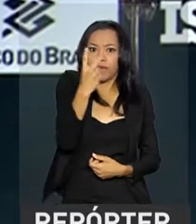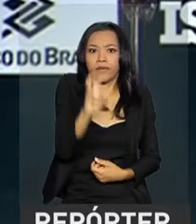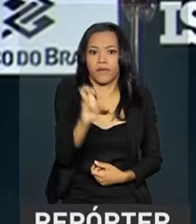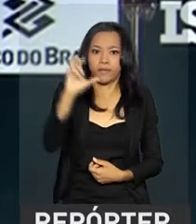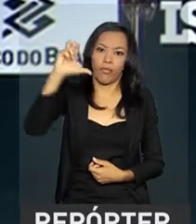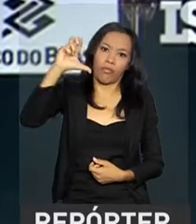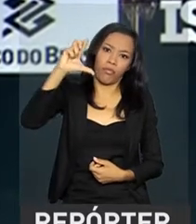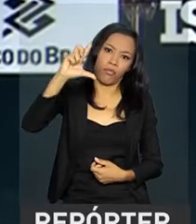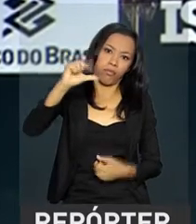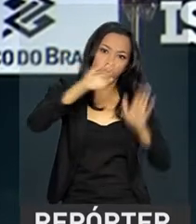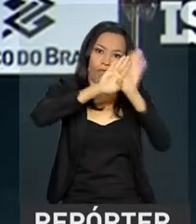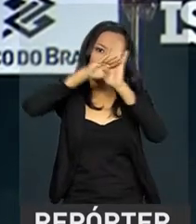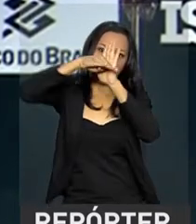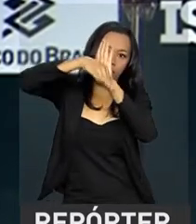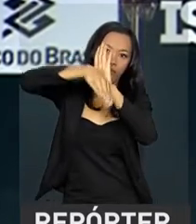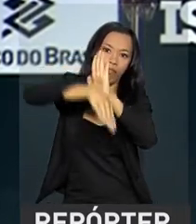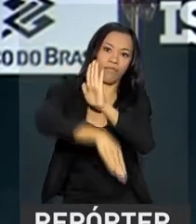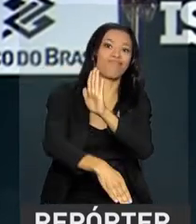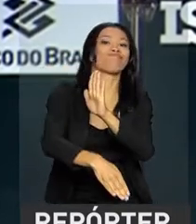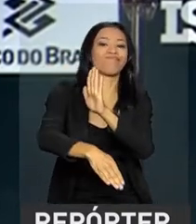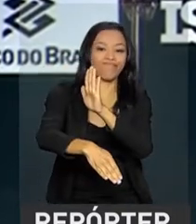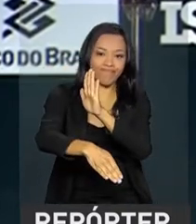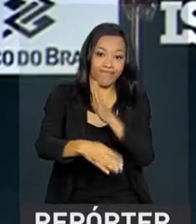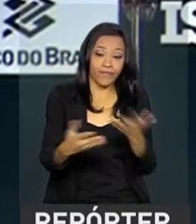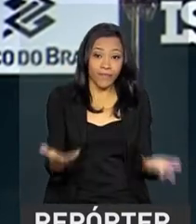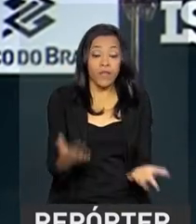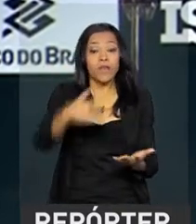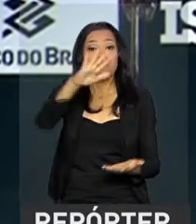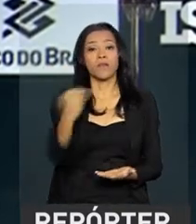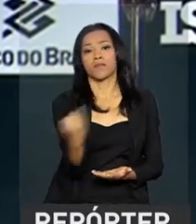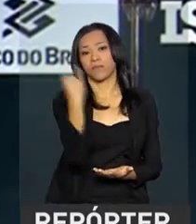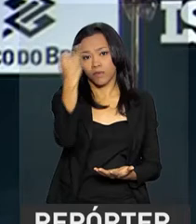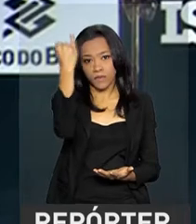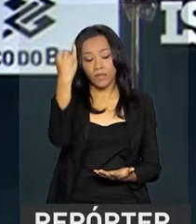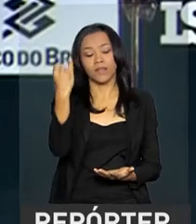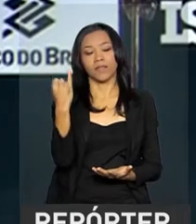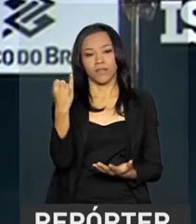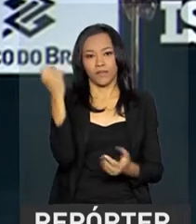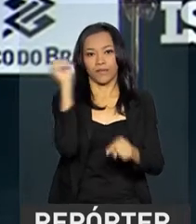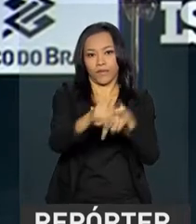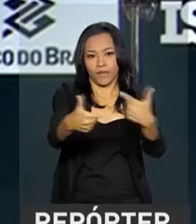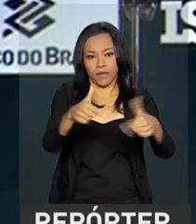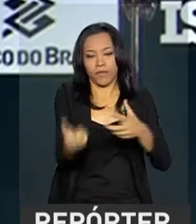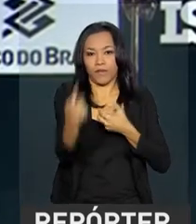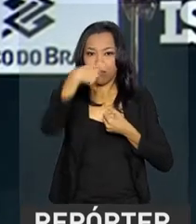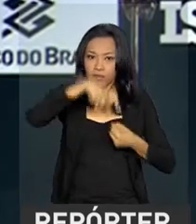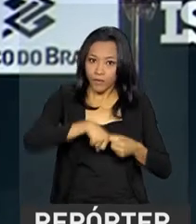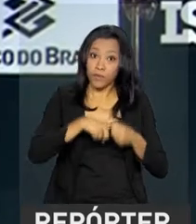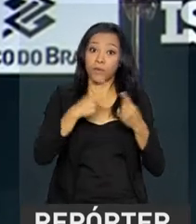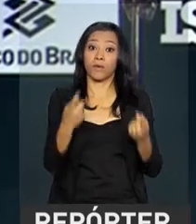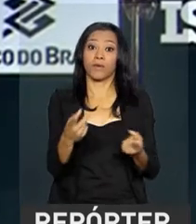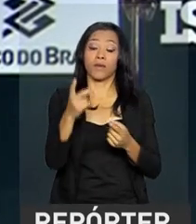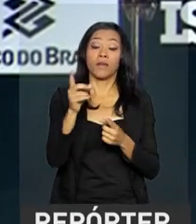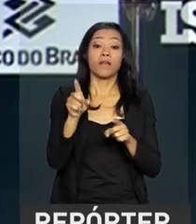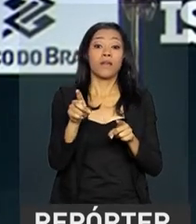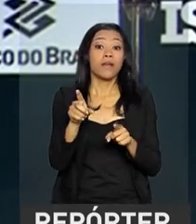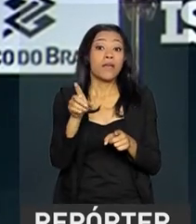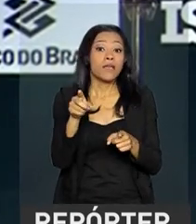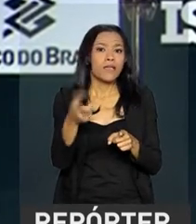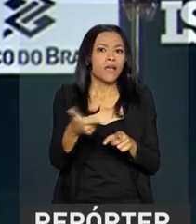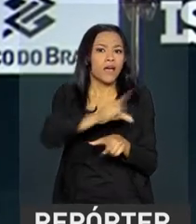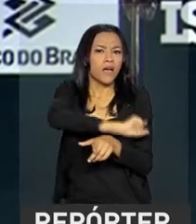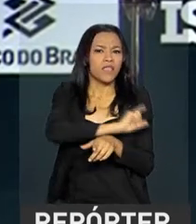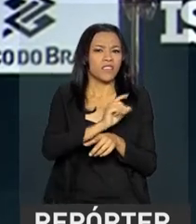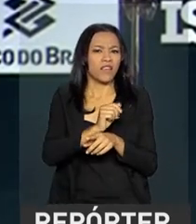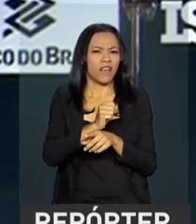queda. E o que é mais importante, o emprego voltou a crescer. A taxa de desemprego, que